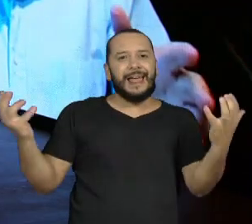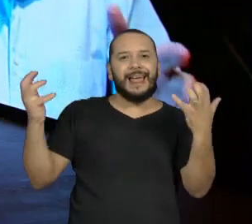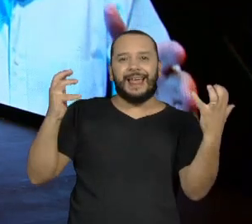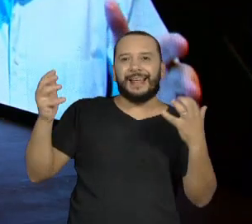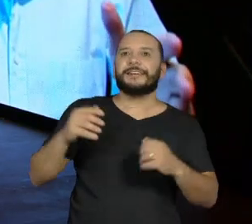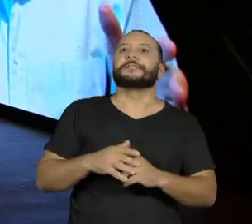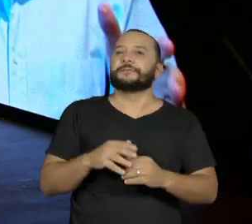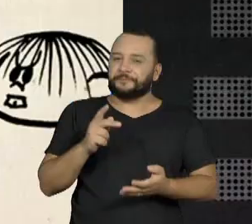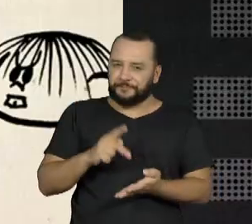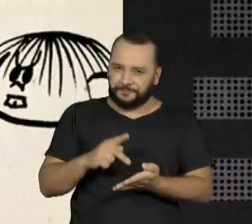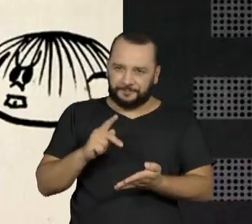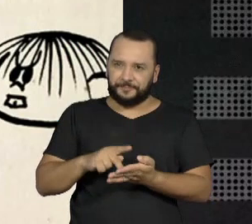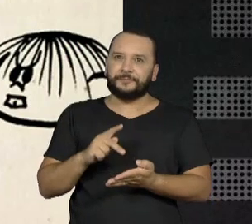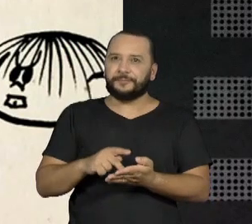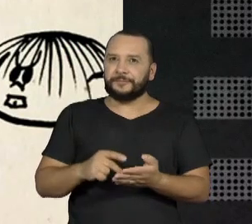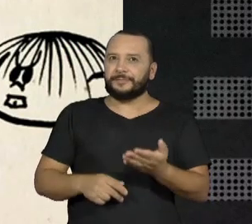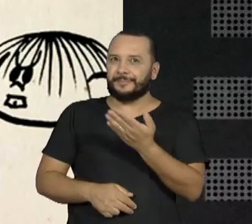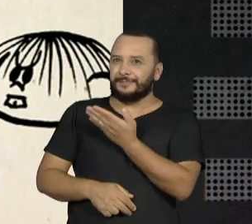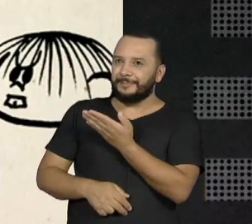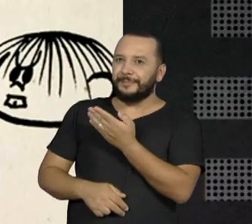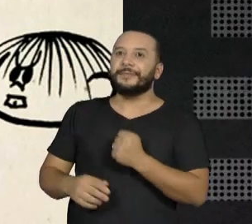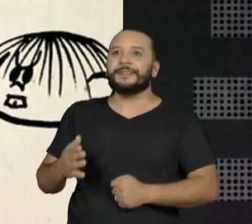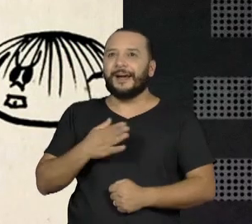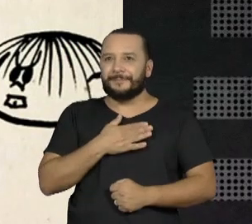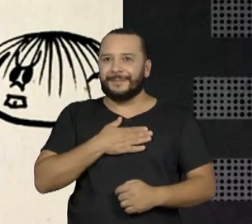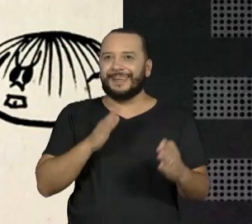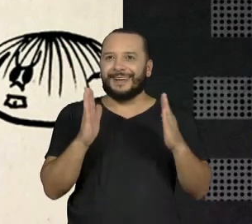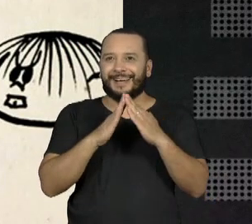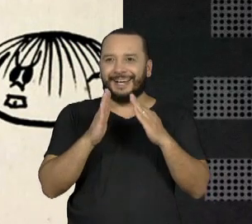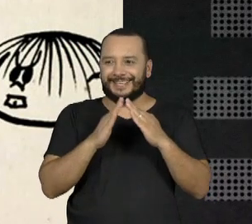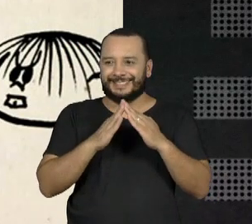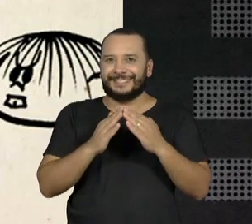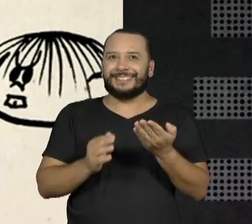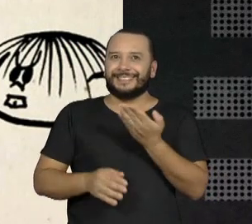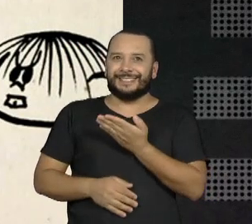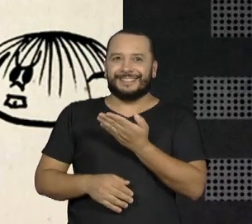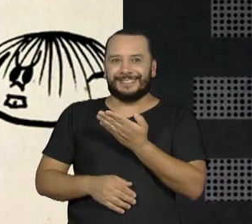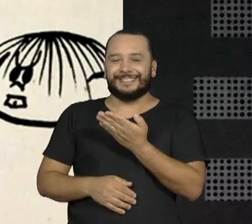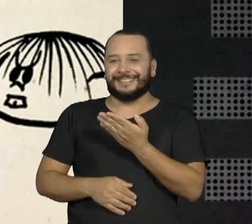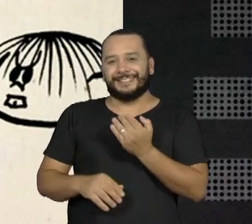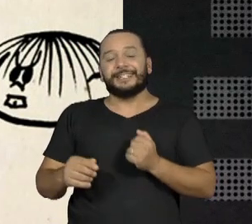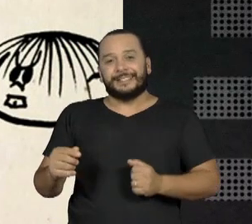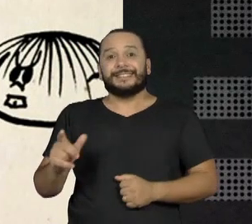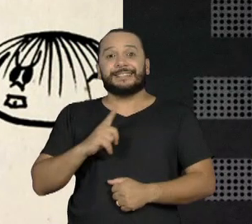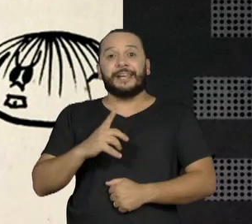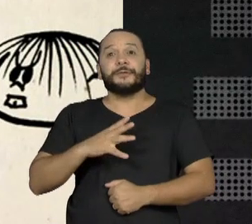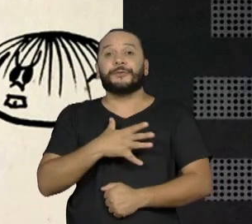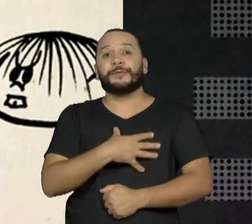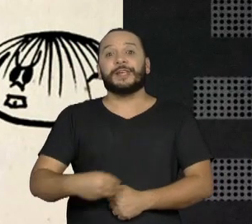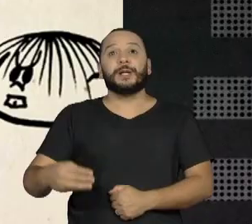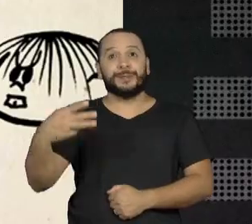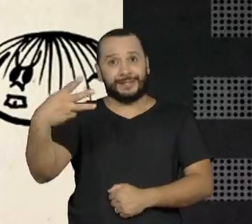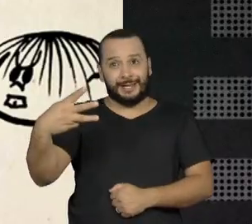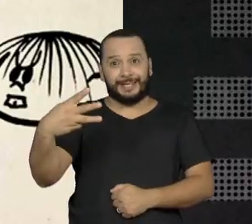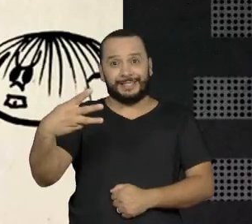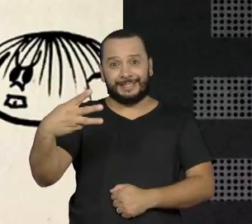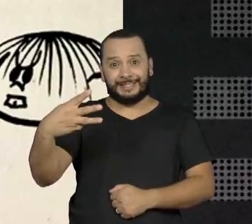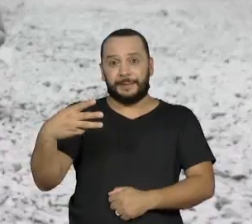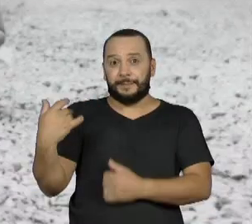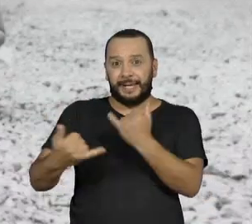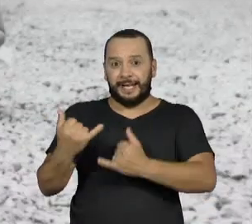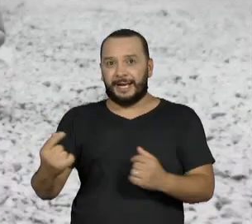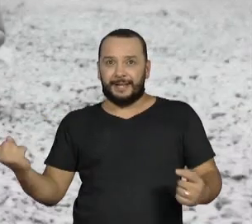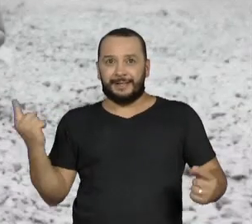em casa. E na minha casa, casado, com 3 filhinhas brincando em volta de